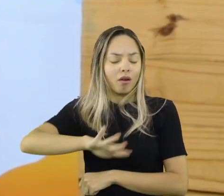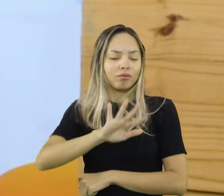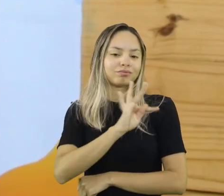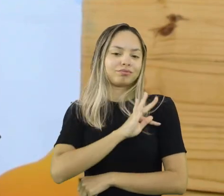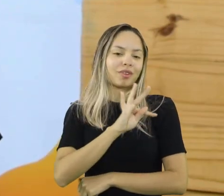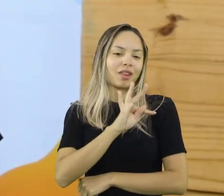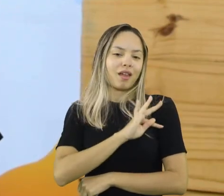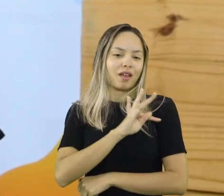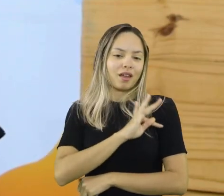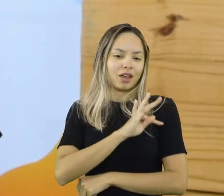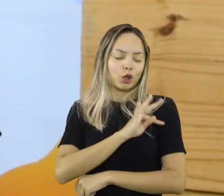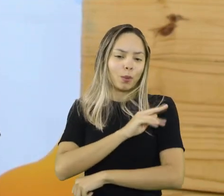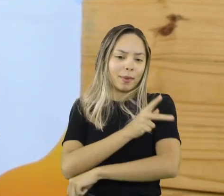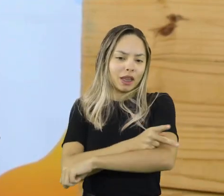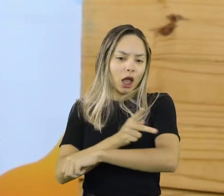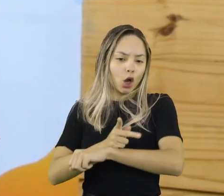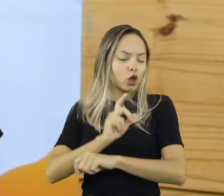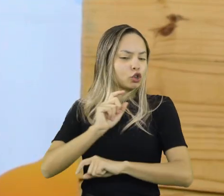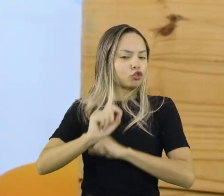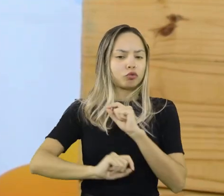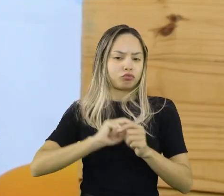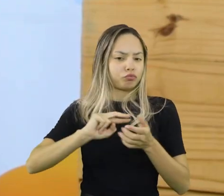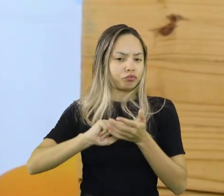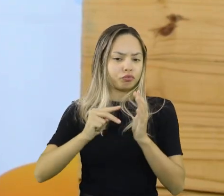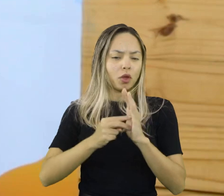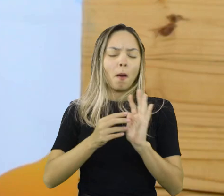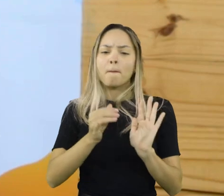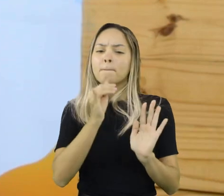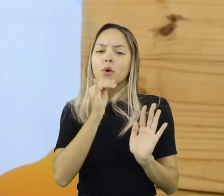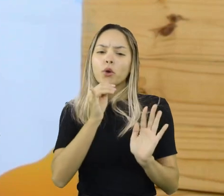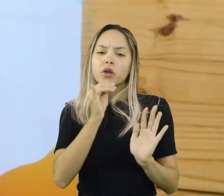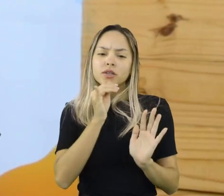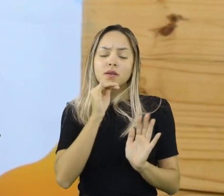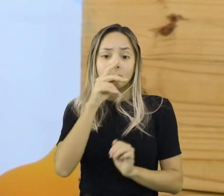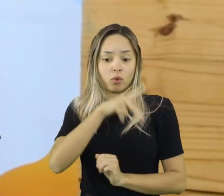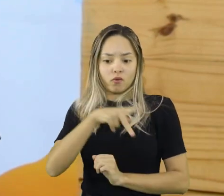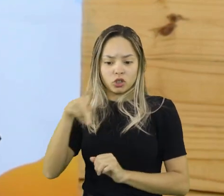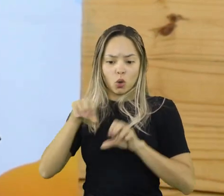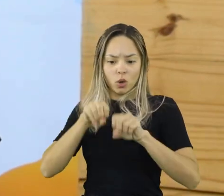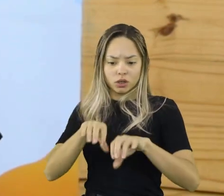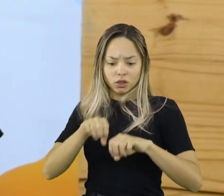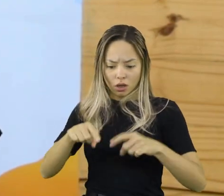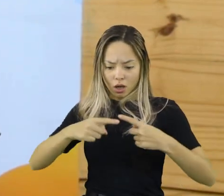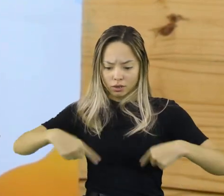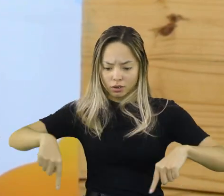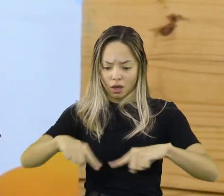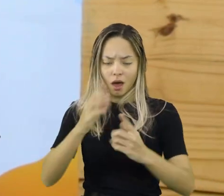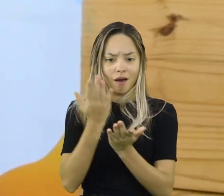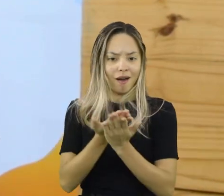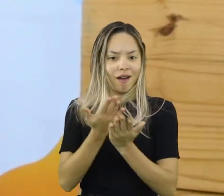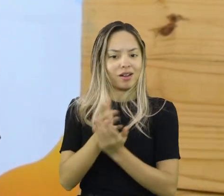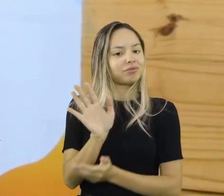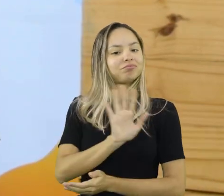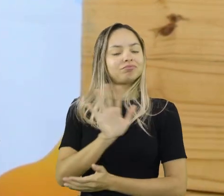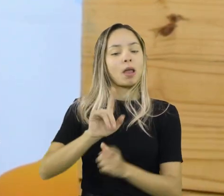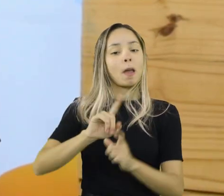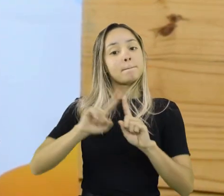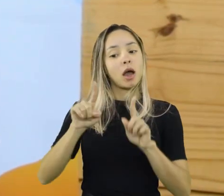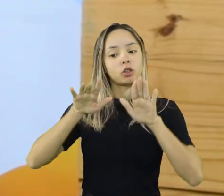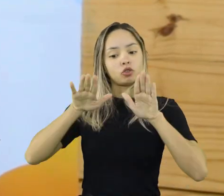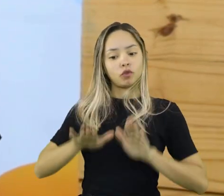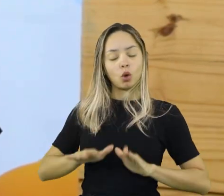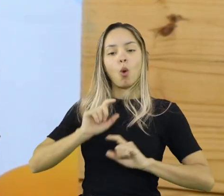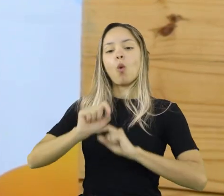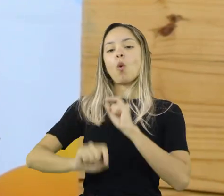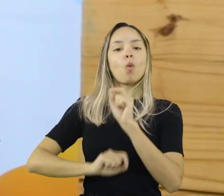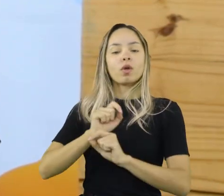atividades técnico-pedagógicas. O que seria ser? Seria ser aquele professor que não está em regência de sala de aula, que foi designado para desenvolver uma